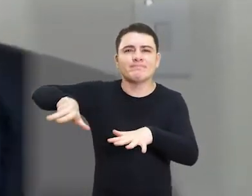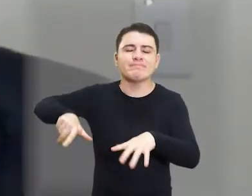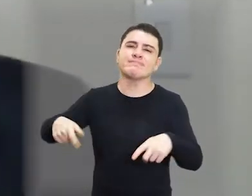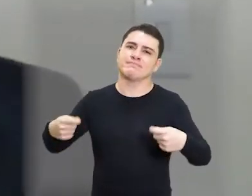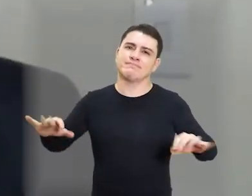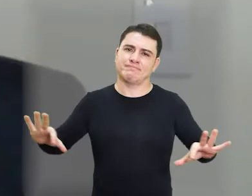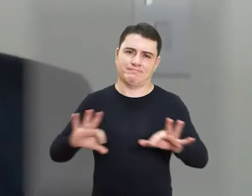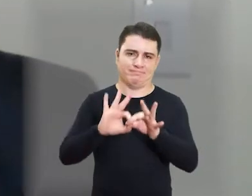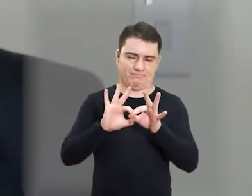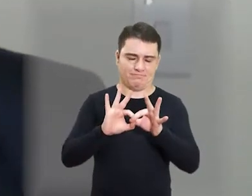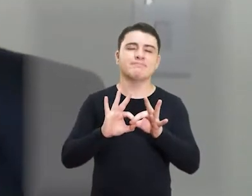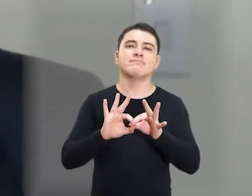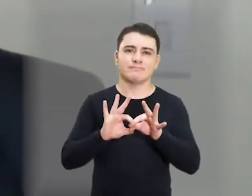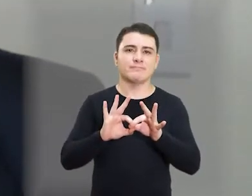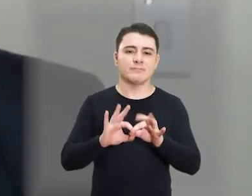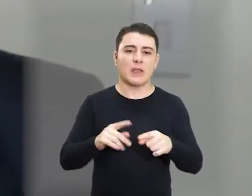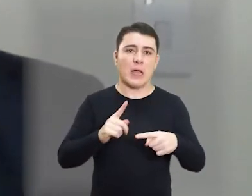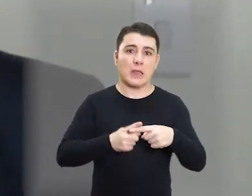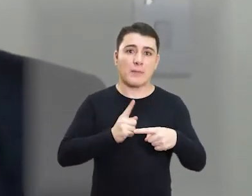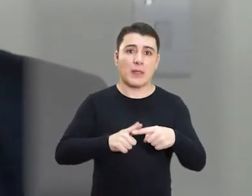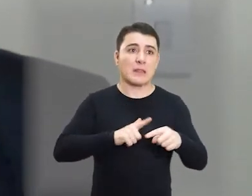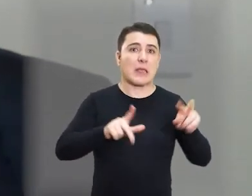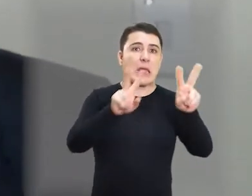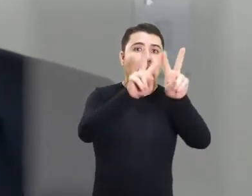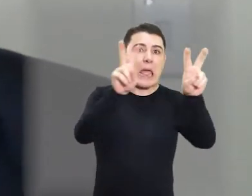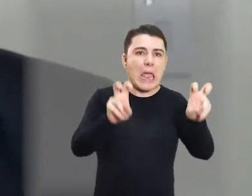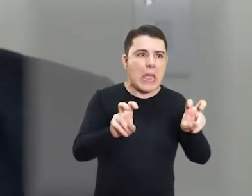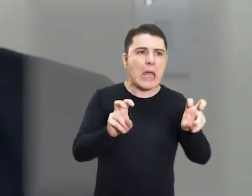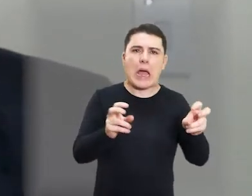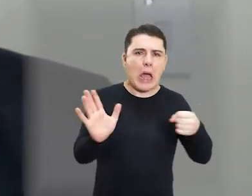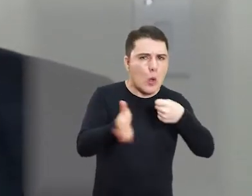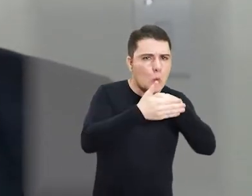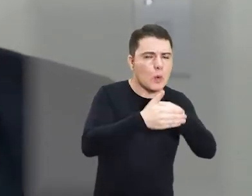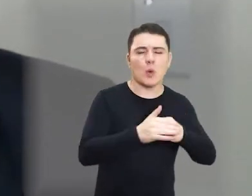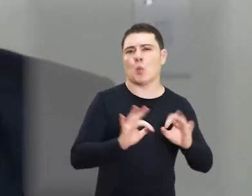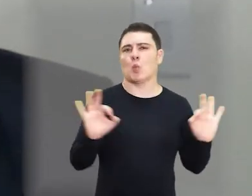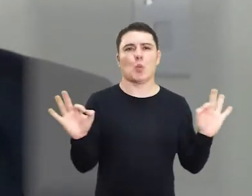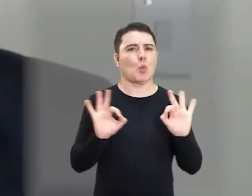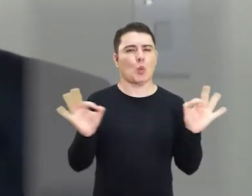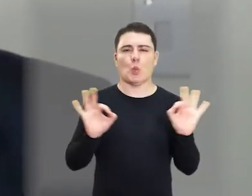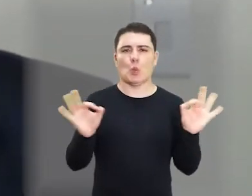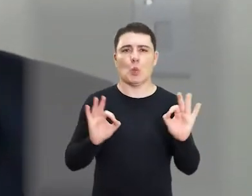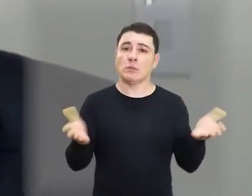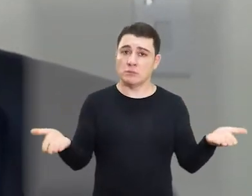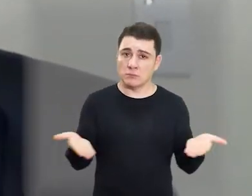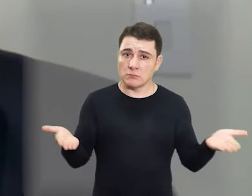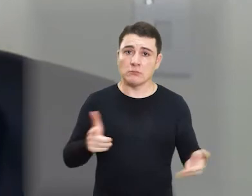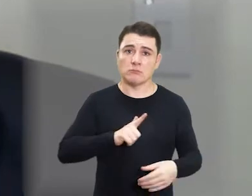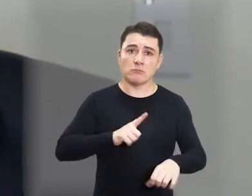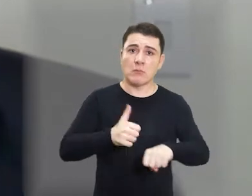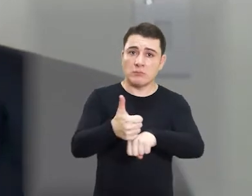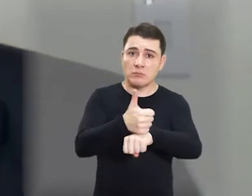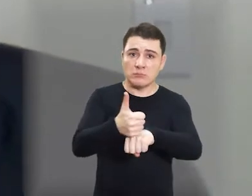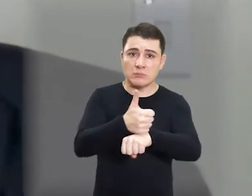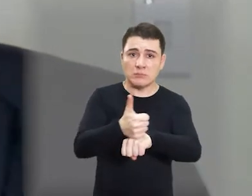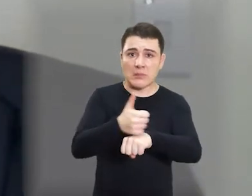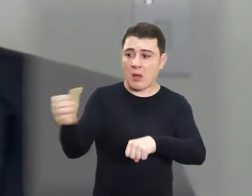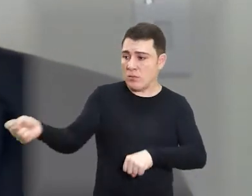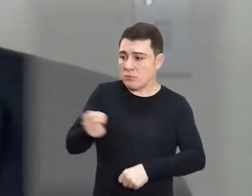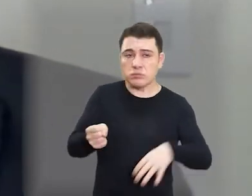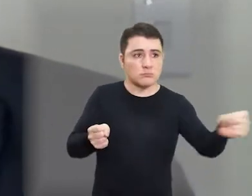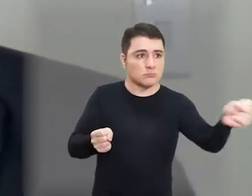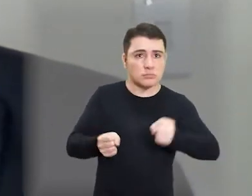multidisciplinariedade que tem na mesa. É importante nesse, né, tempo de obscurantismo, é legal